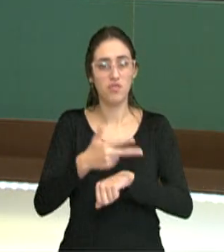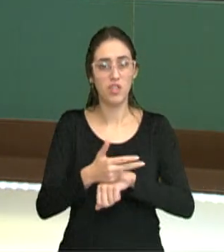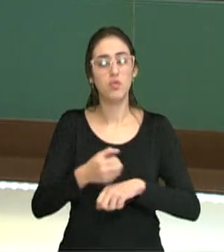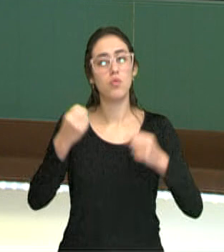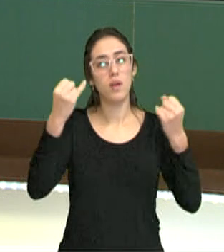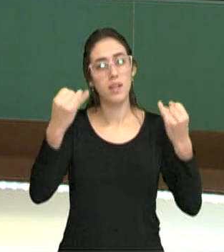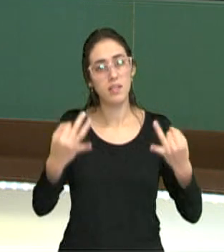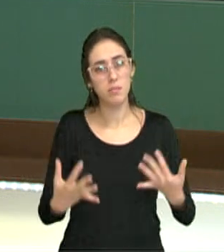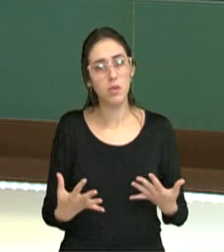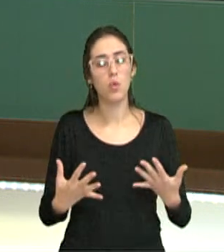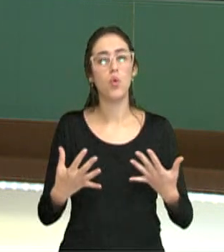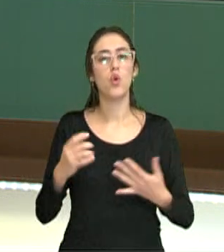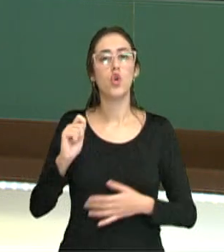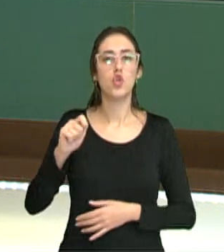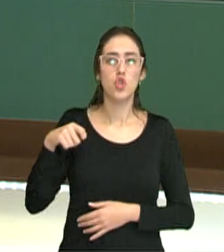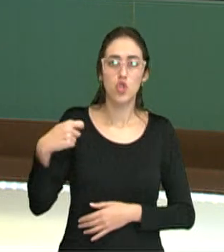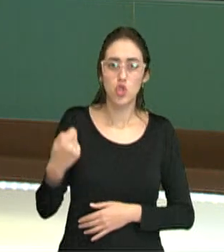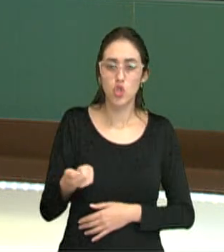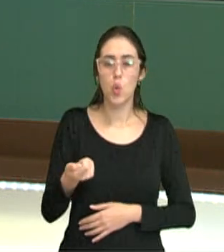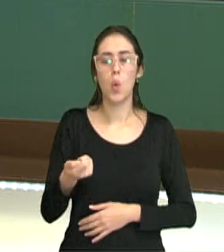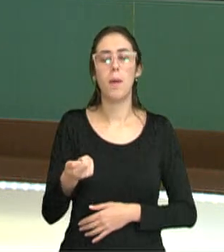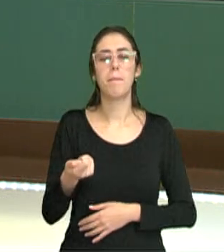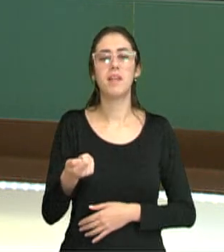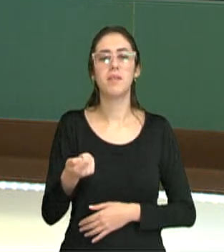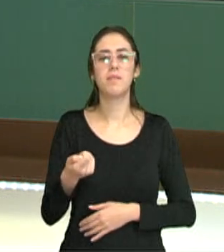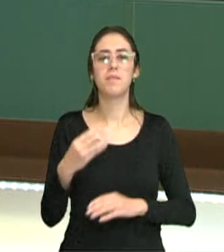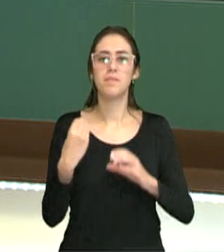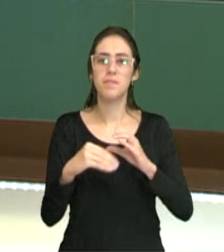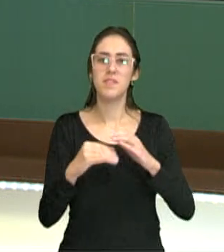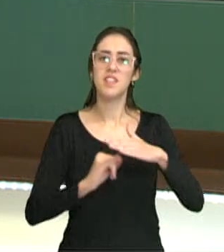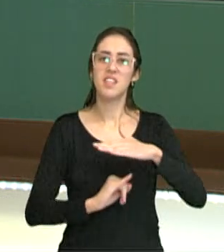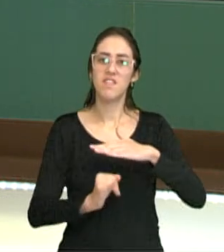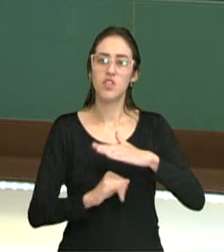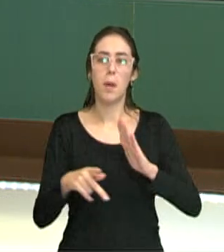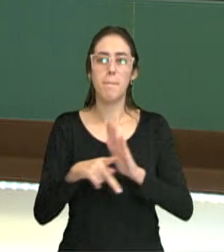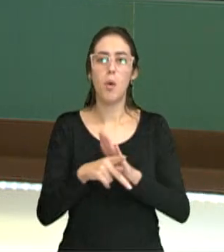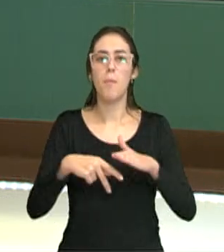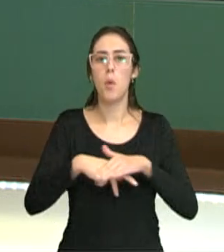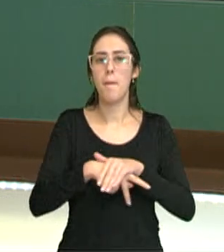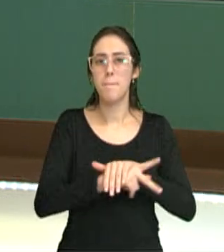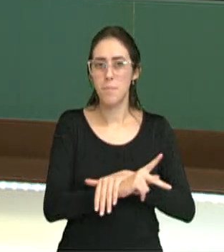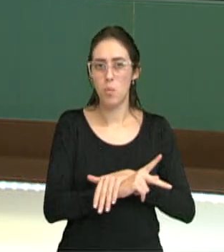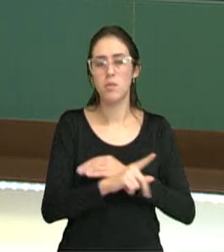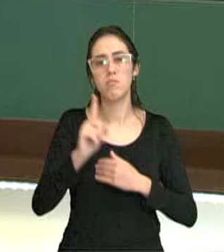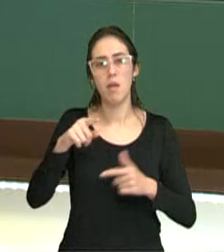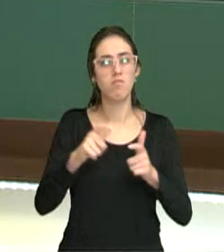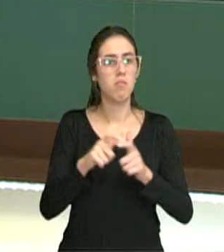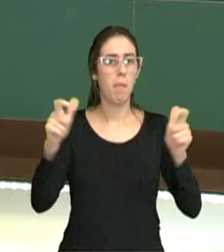trabalhou especificamente sobre o investimento que a gente chama de poupança, que é o